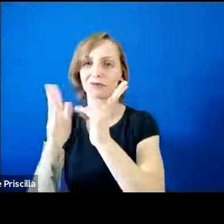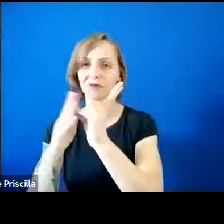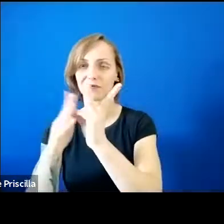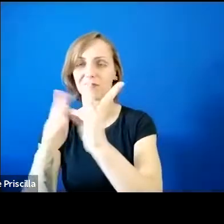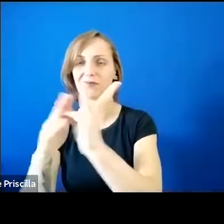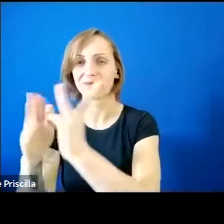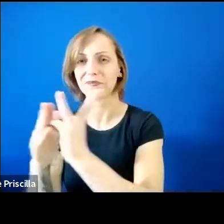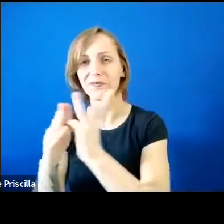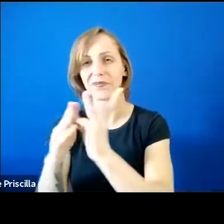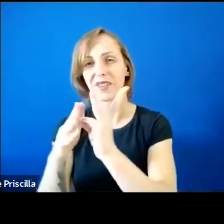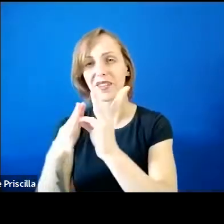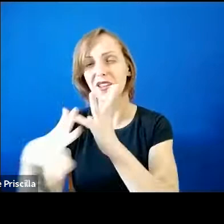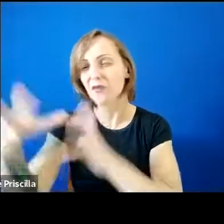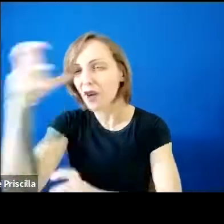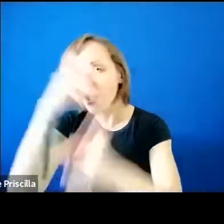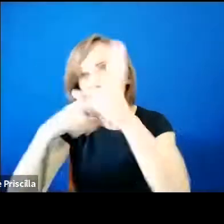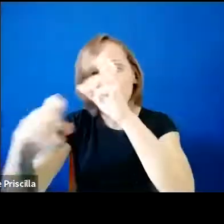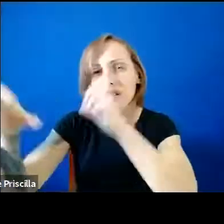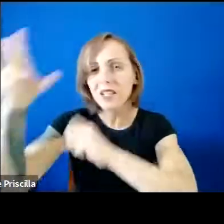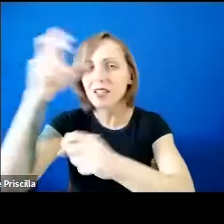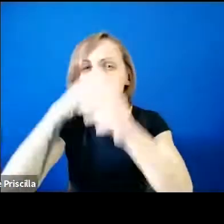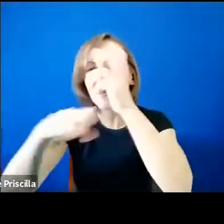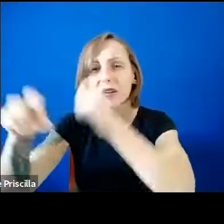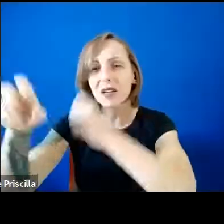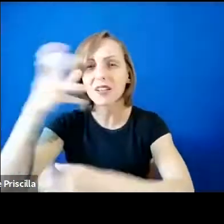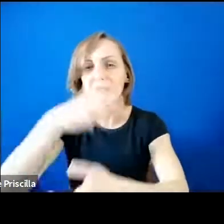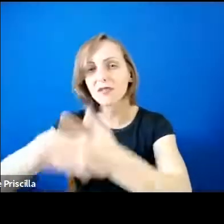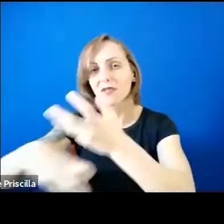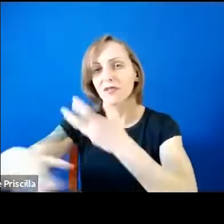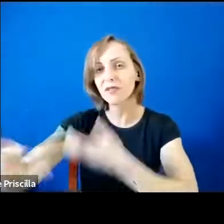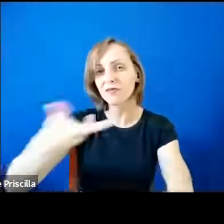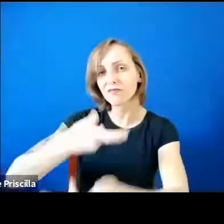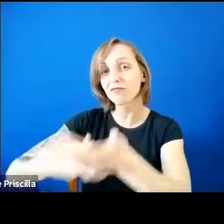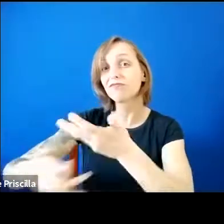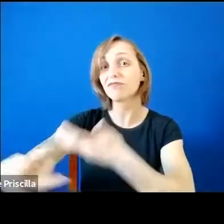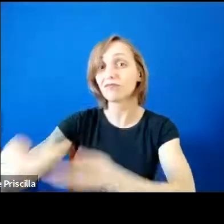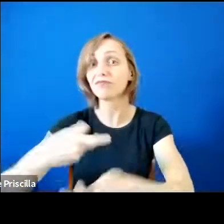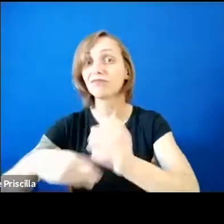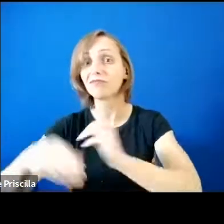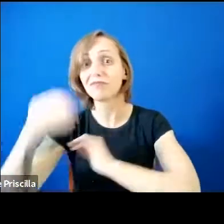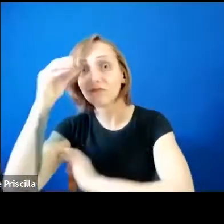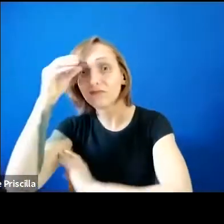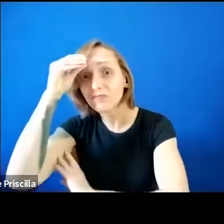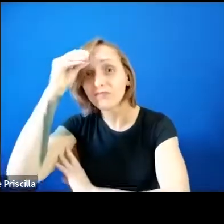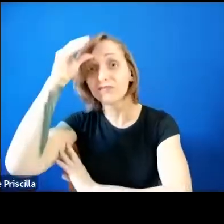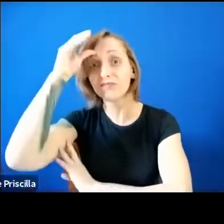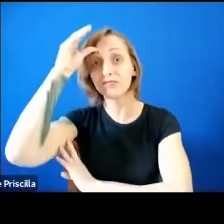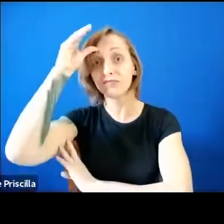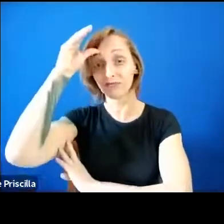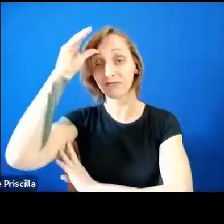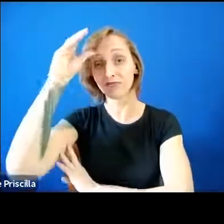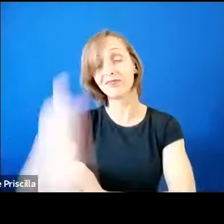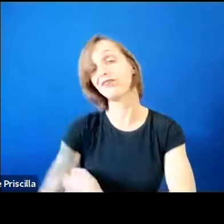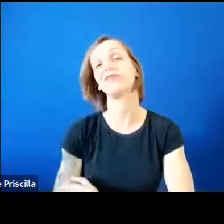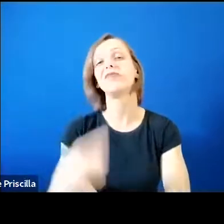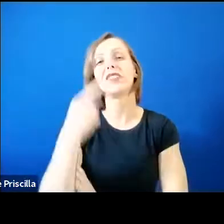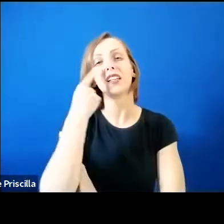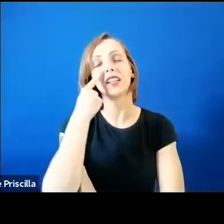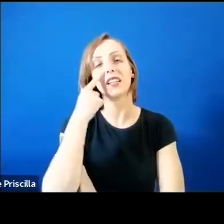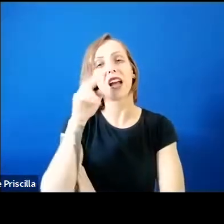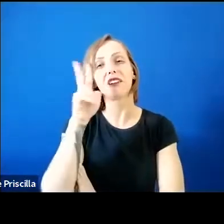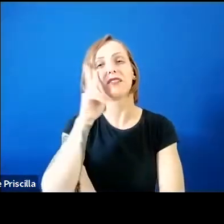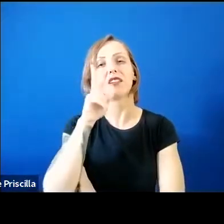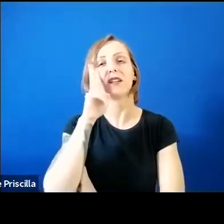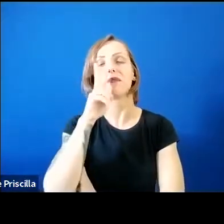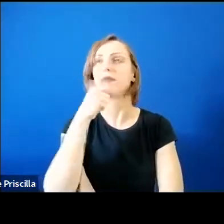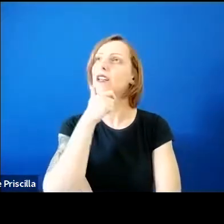dessa sabedoria toda. E me veio muito claro, assim, um dos eventos que...